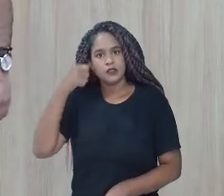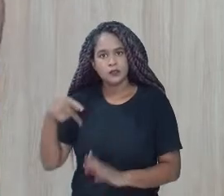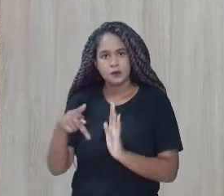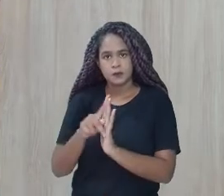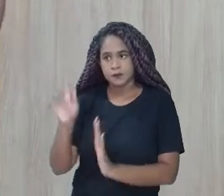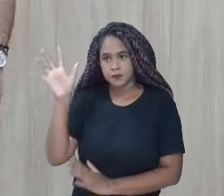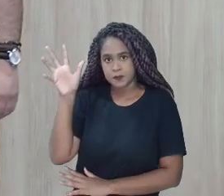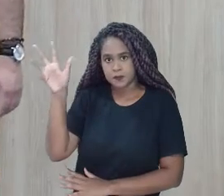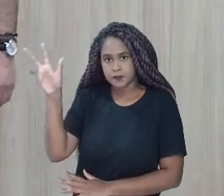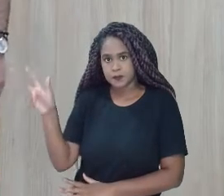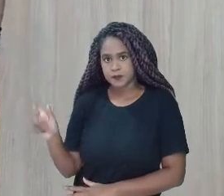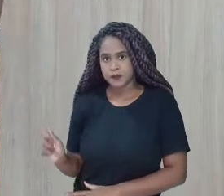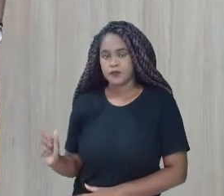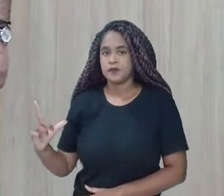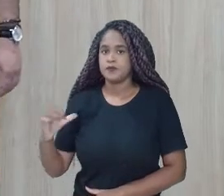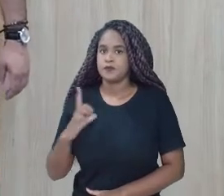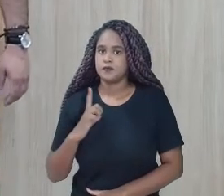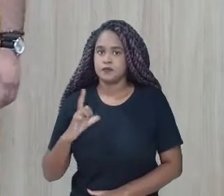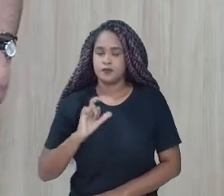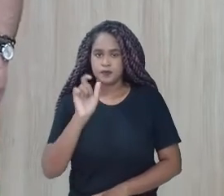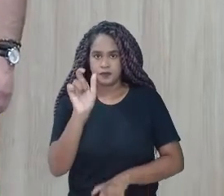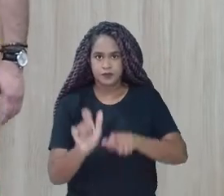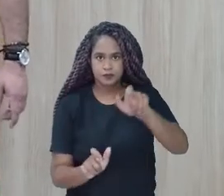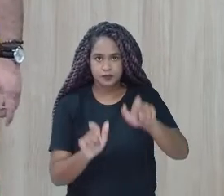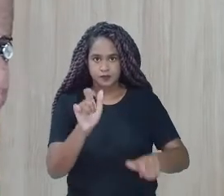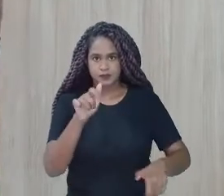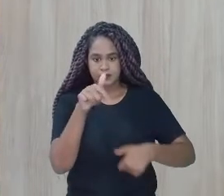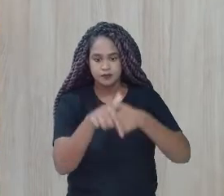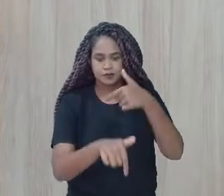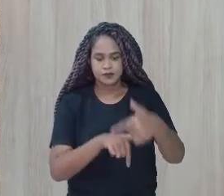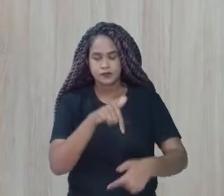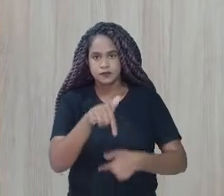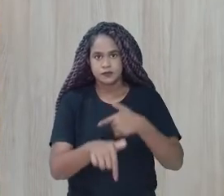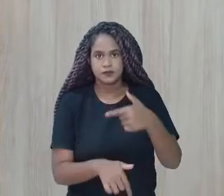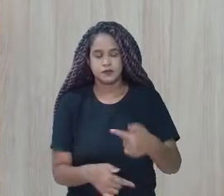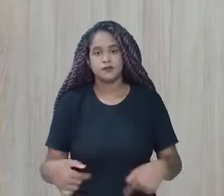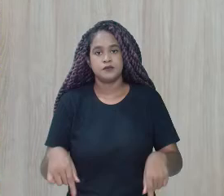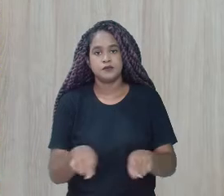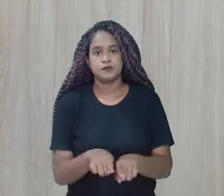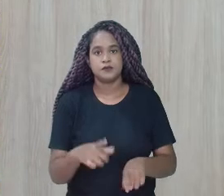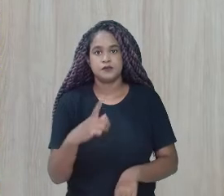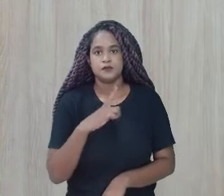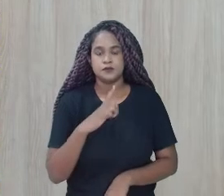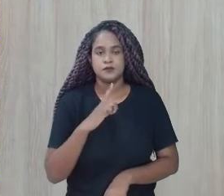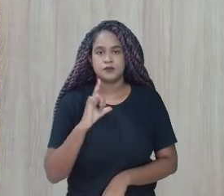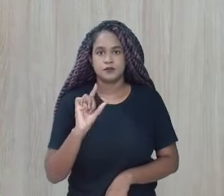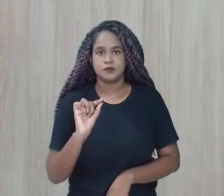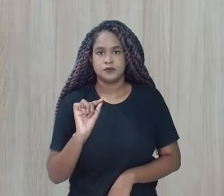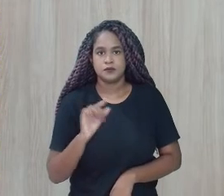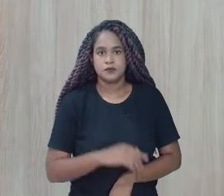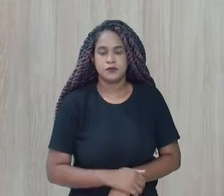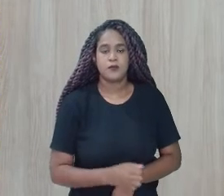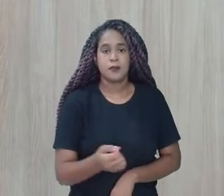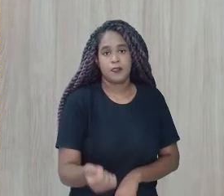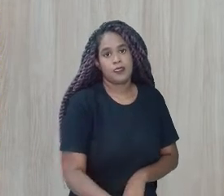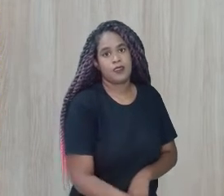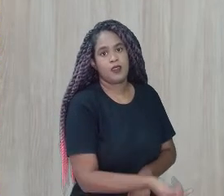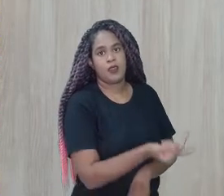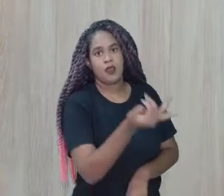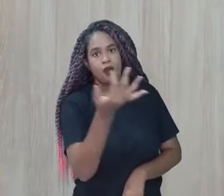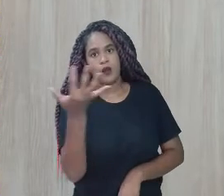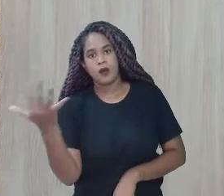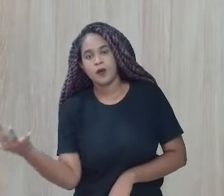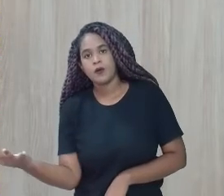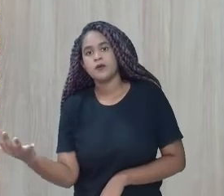gente tem esse pessoal trabalhando. Observem também que a gente tem alguns negros, né, que estão com mais